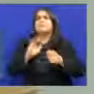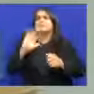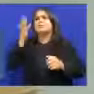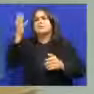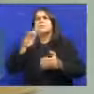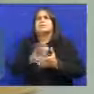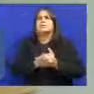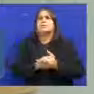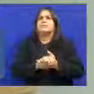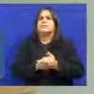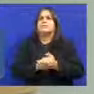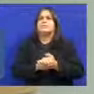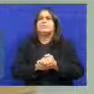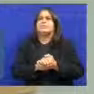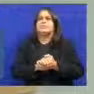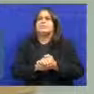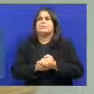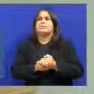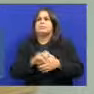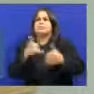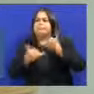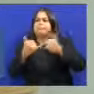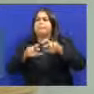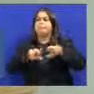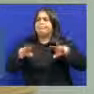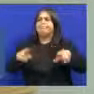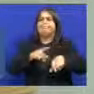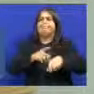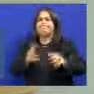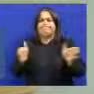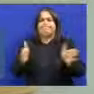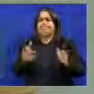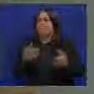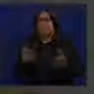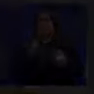também terem condições de recreação, de lazer e até de prática também esportiva.